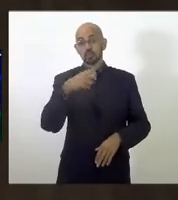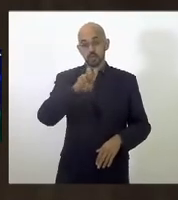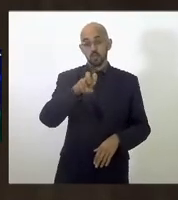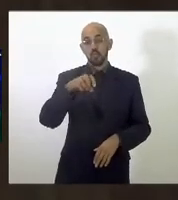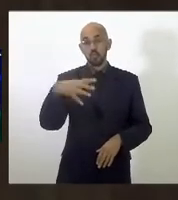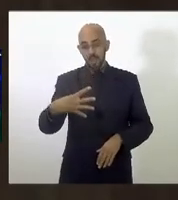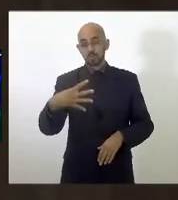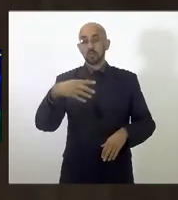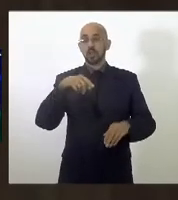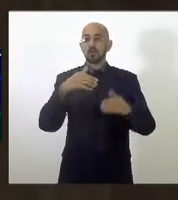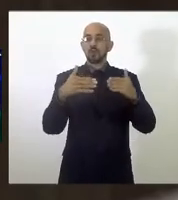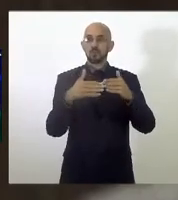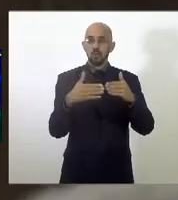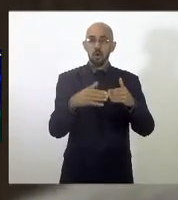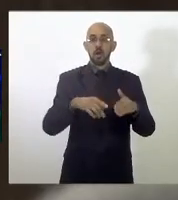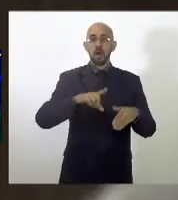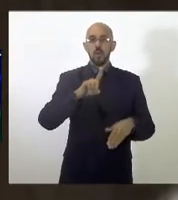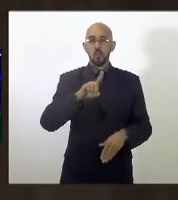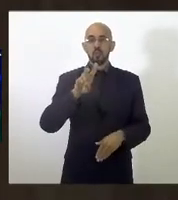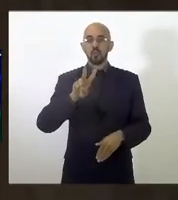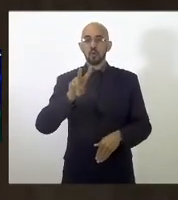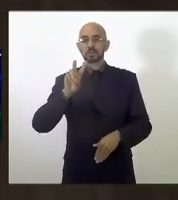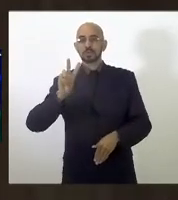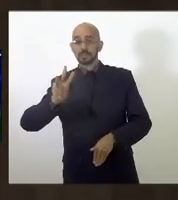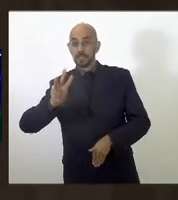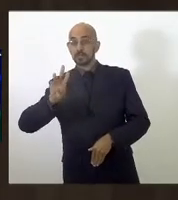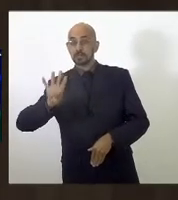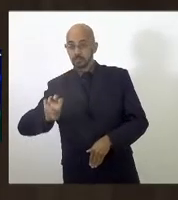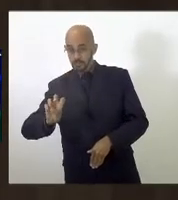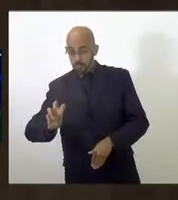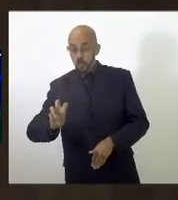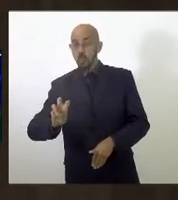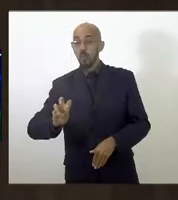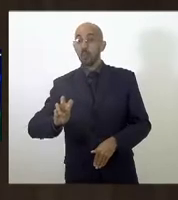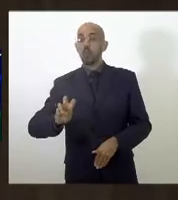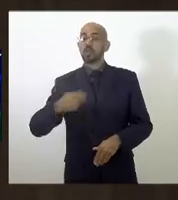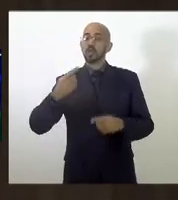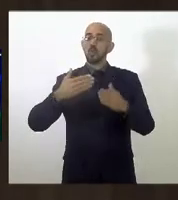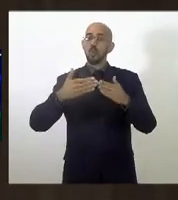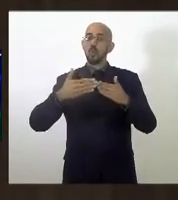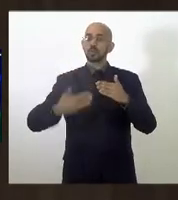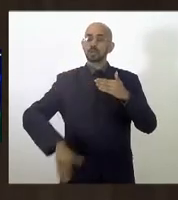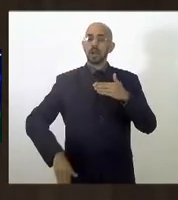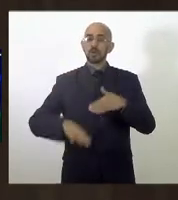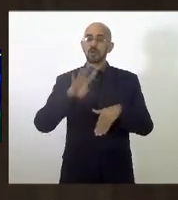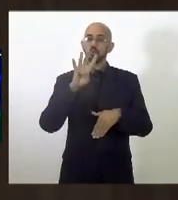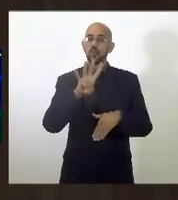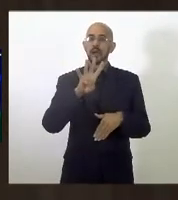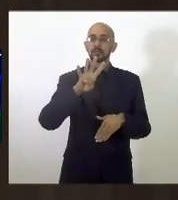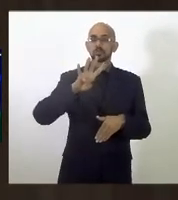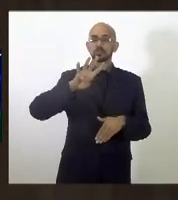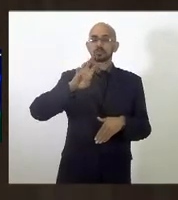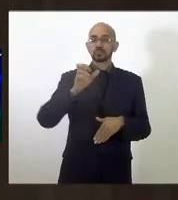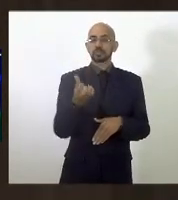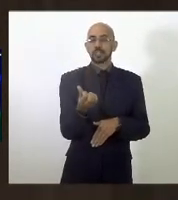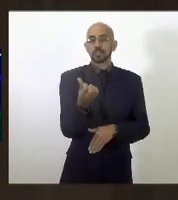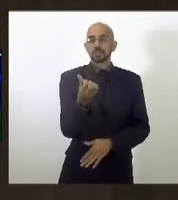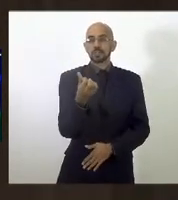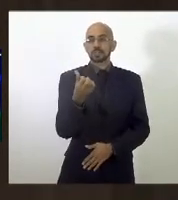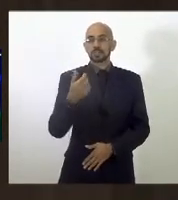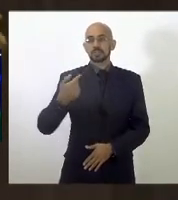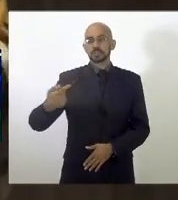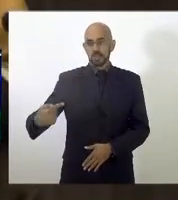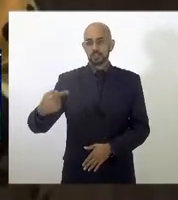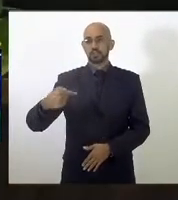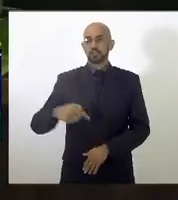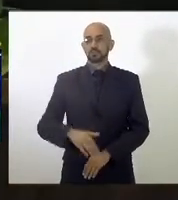às emendas número 1, 2, 3 e 5 e contrário às emendas número 4, 6 e